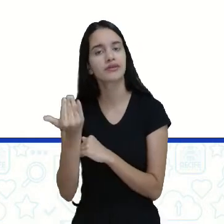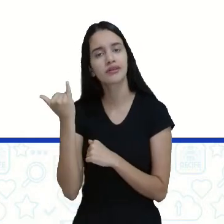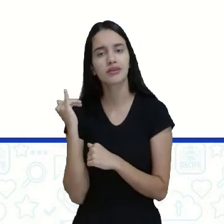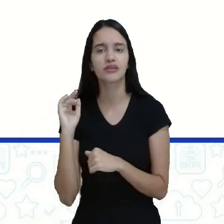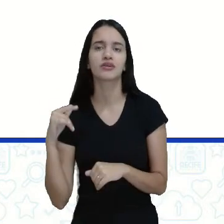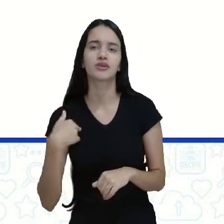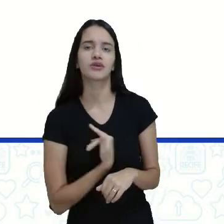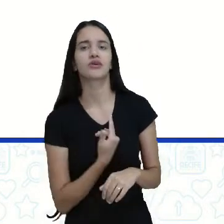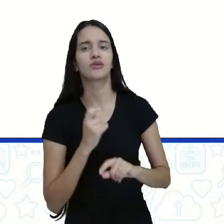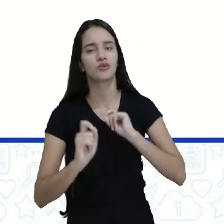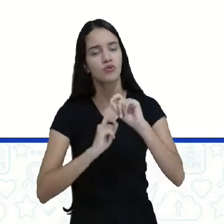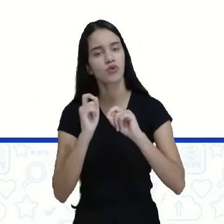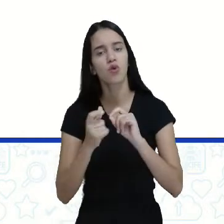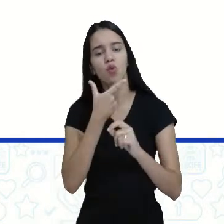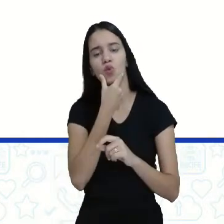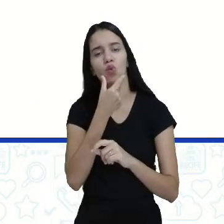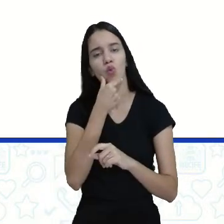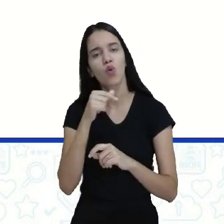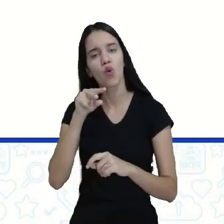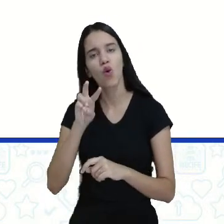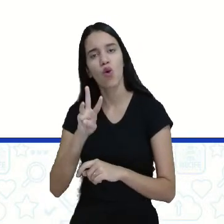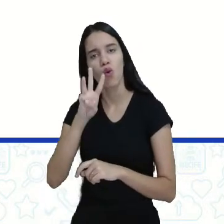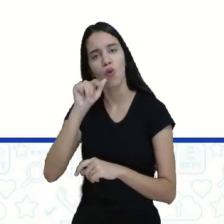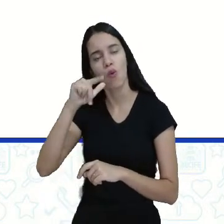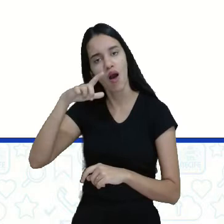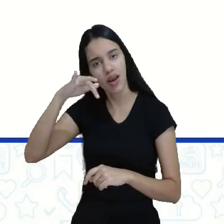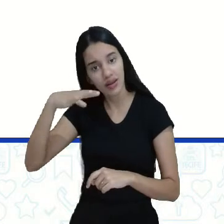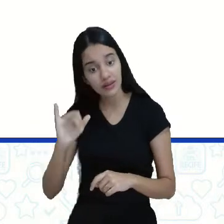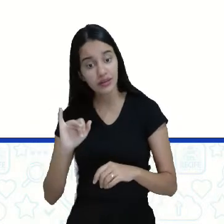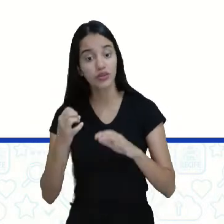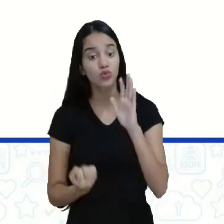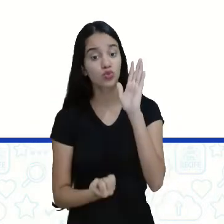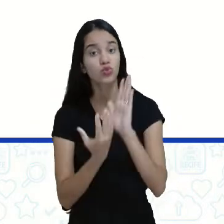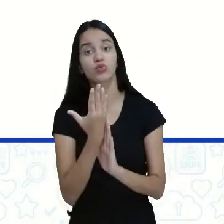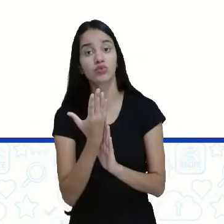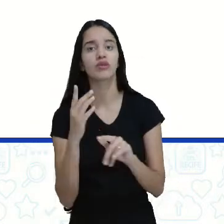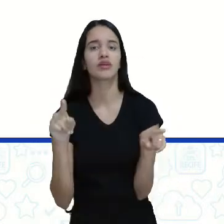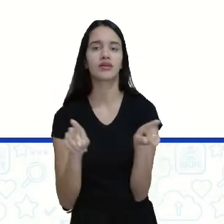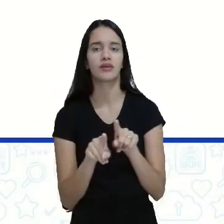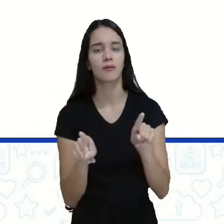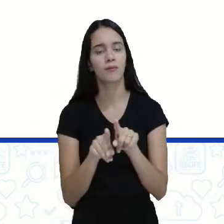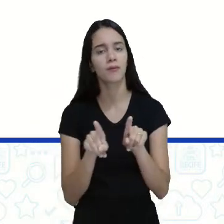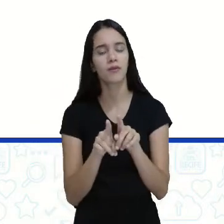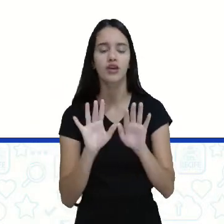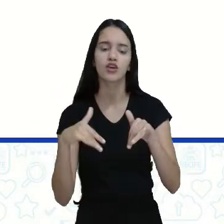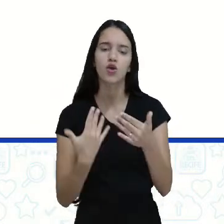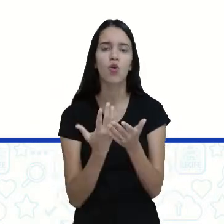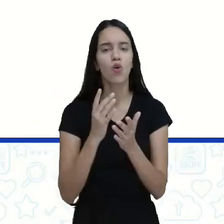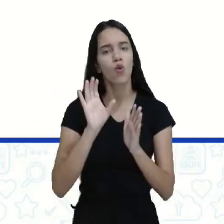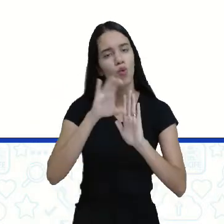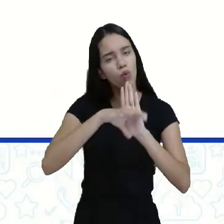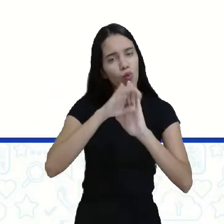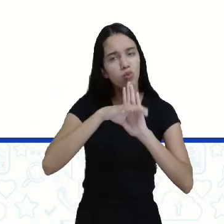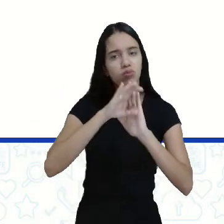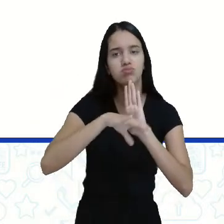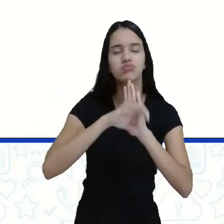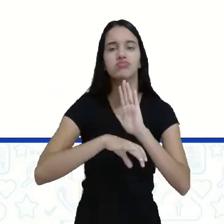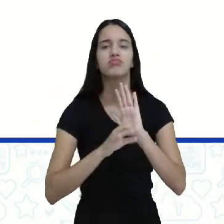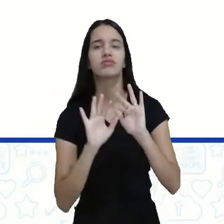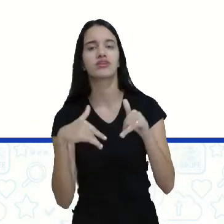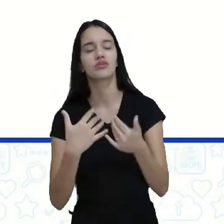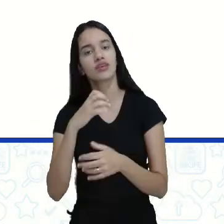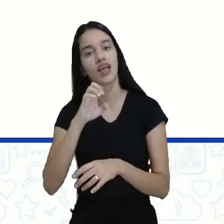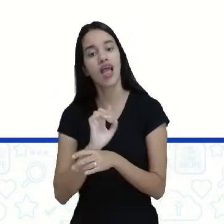Wallace Darwin, o surgimento da teoria da seleção natural, especiação, o conceito de especiação, né?